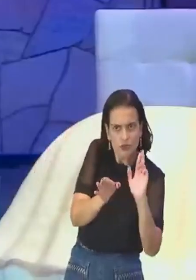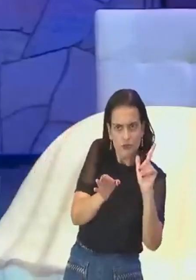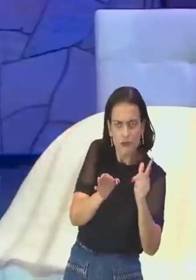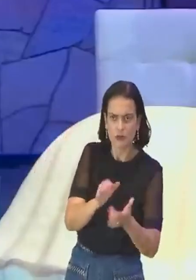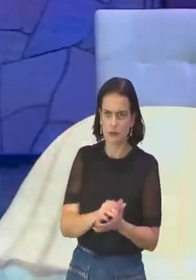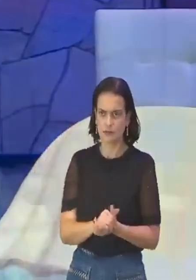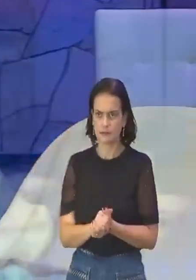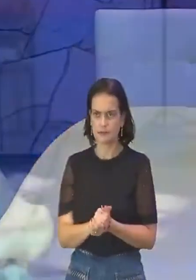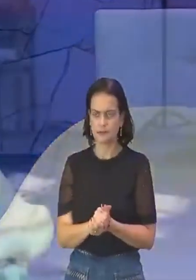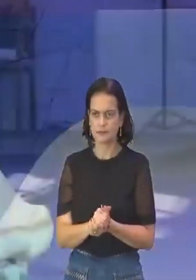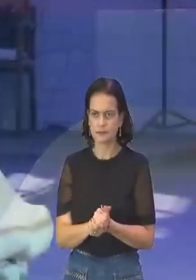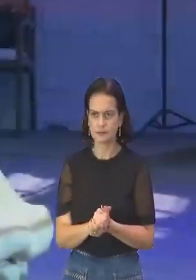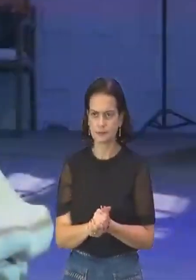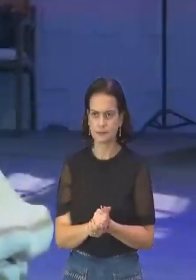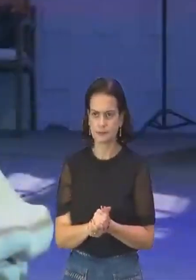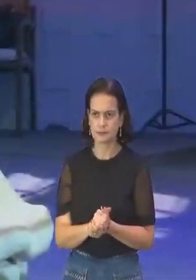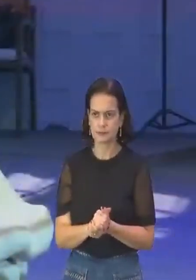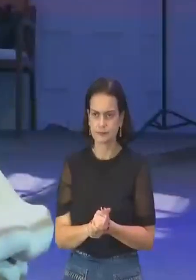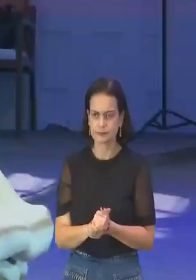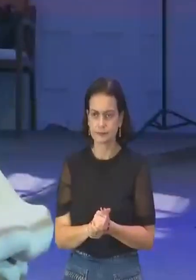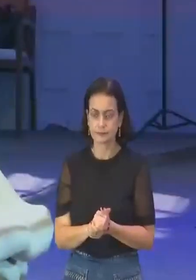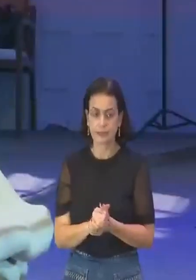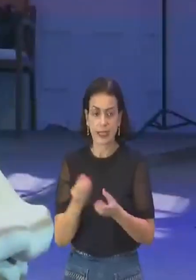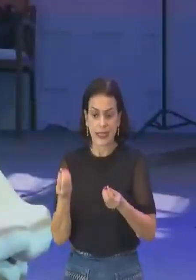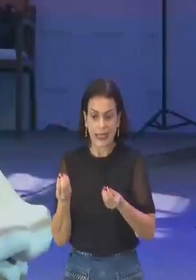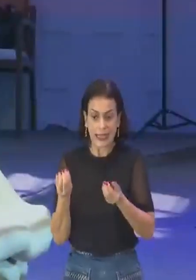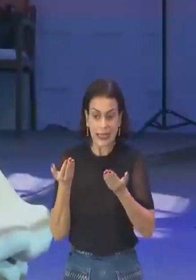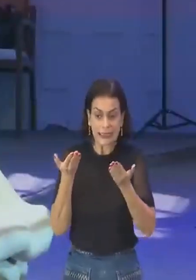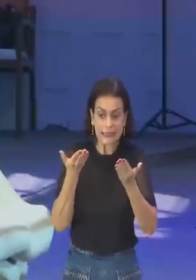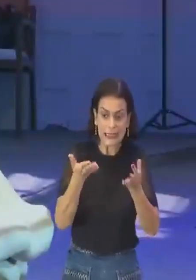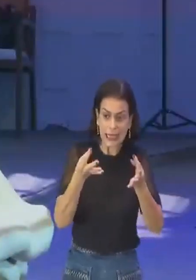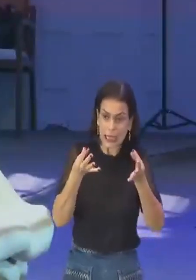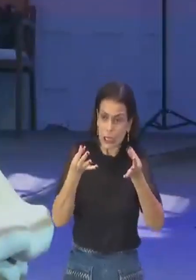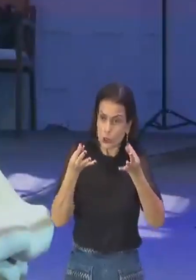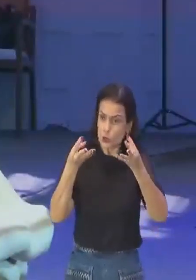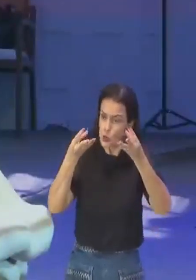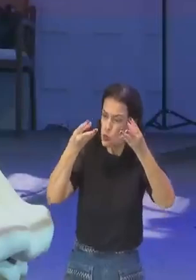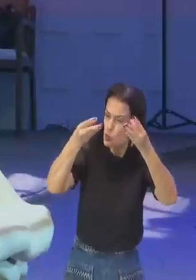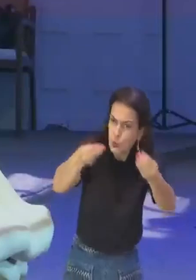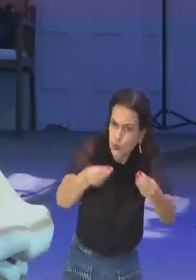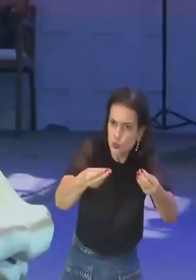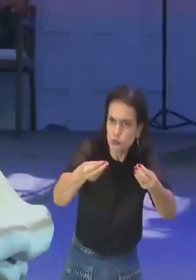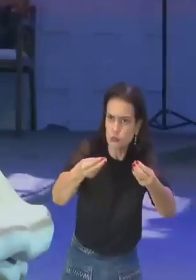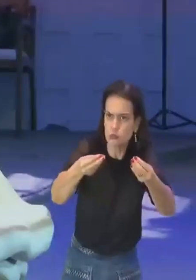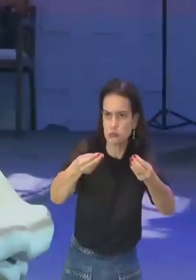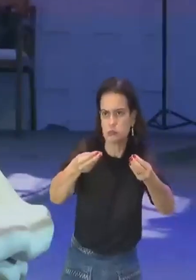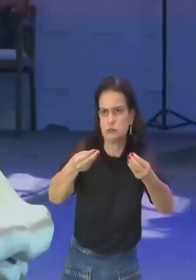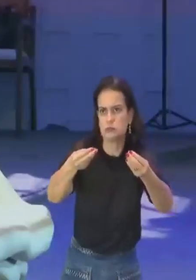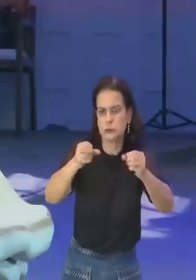diferente. E ele entrega tudo o que ele tinha.